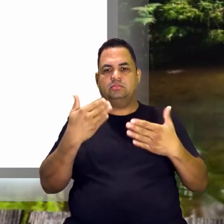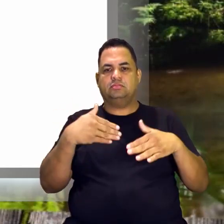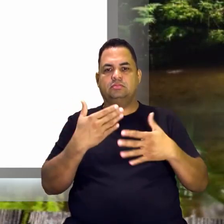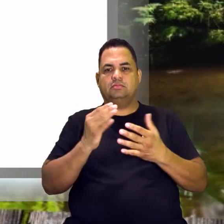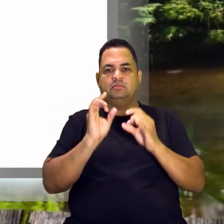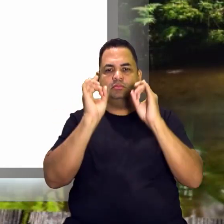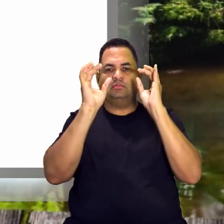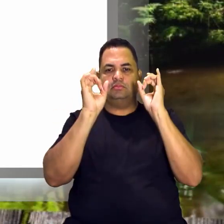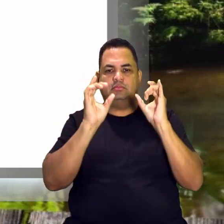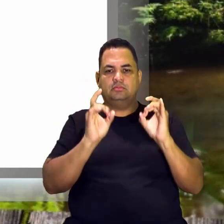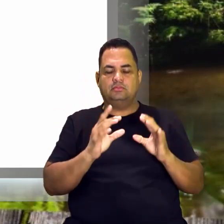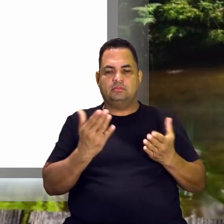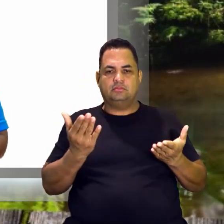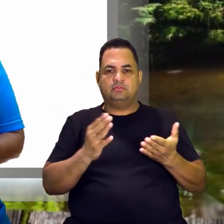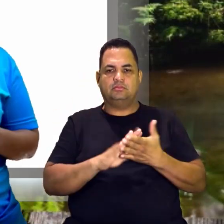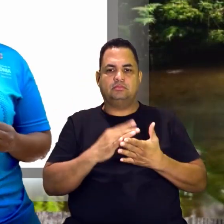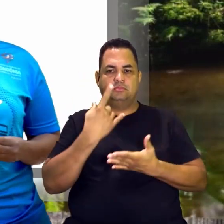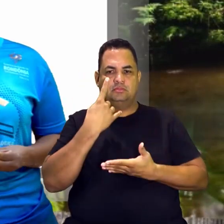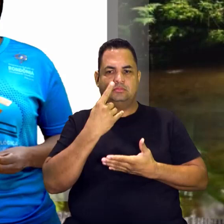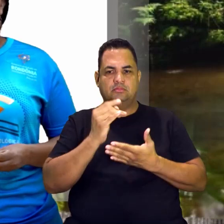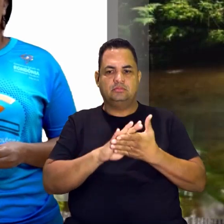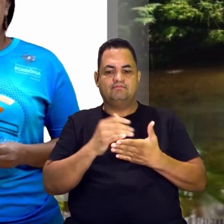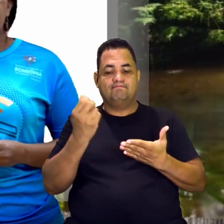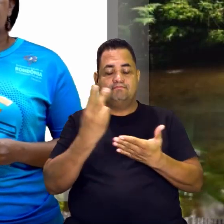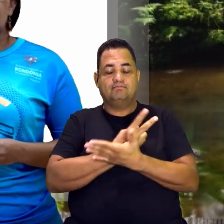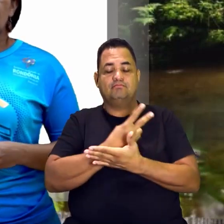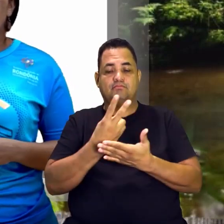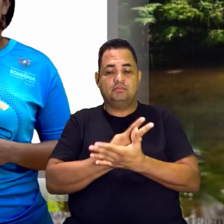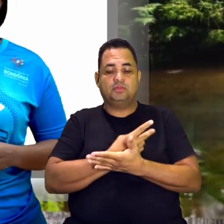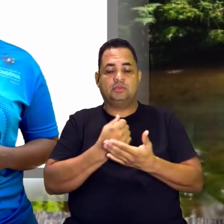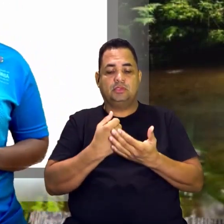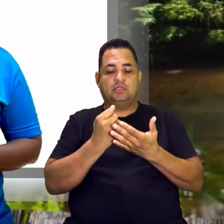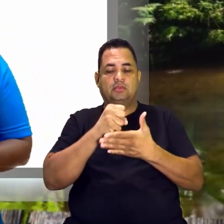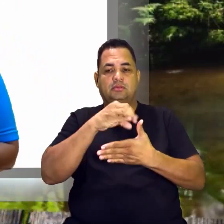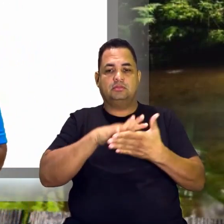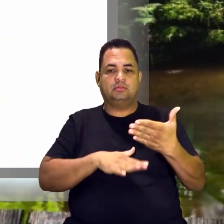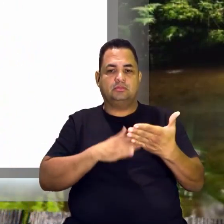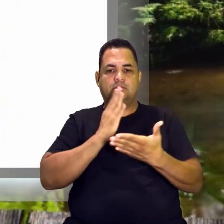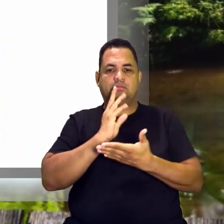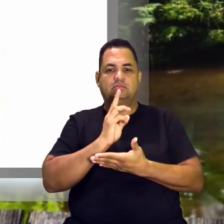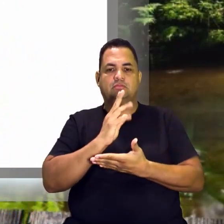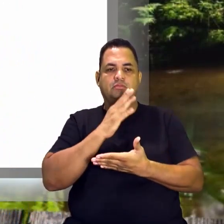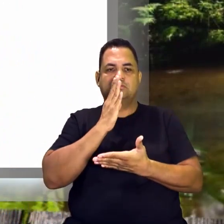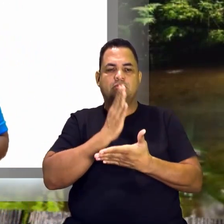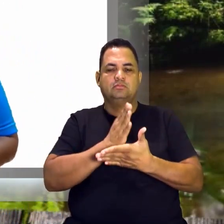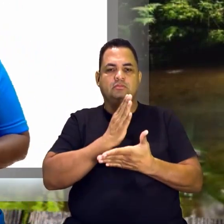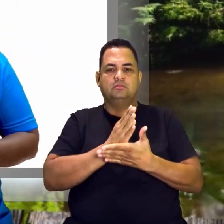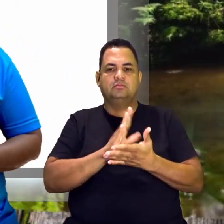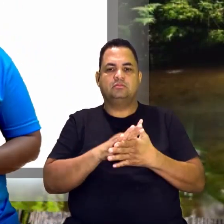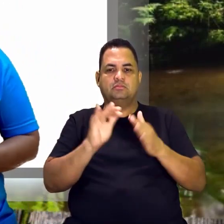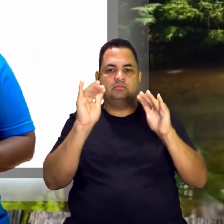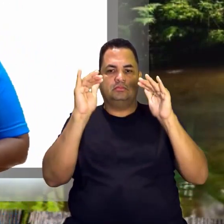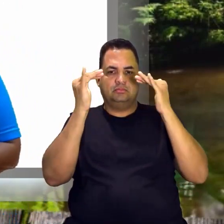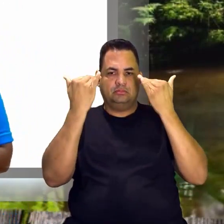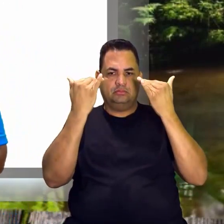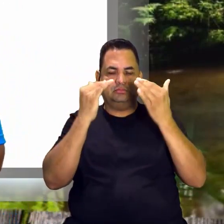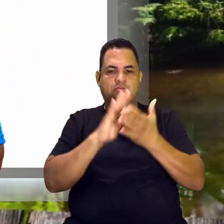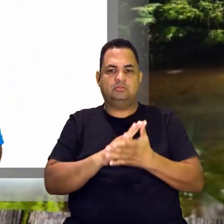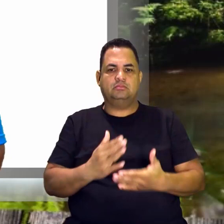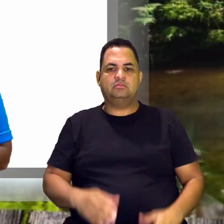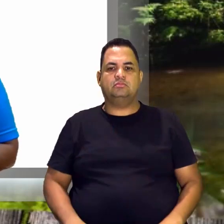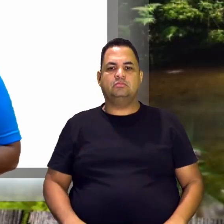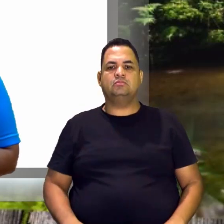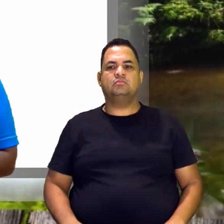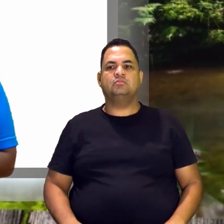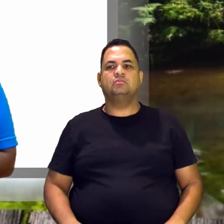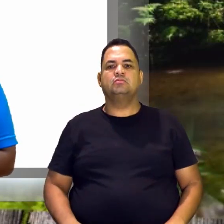Um detalhezinho, você acaba errando uma questão sobre o processo de divisão meiótica. Então, fique bem atento aqui a esses